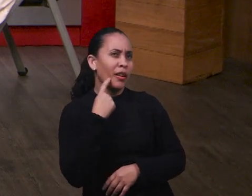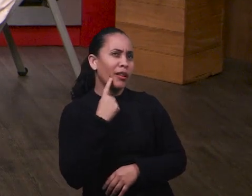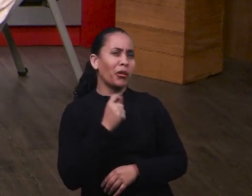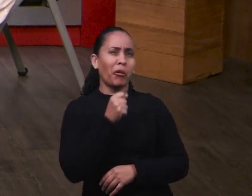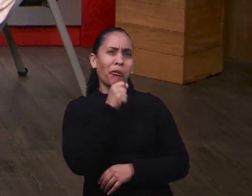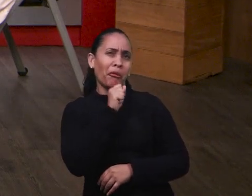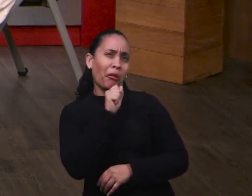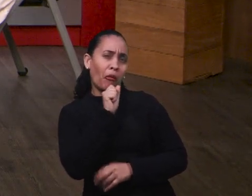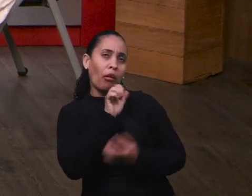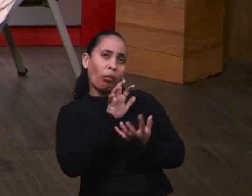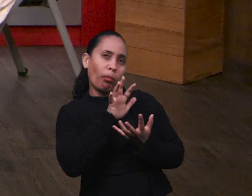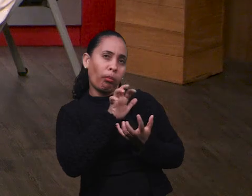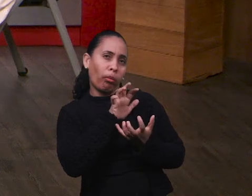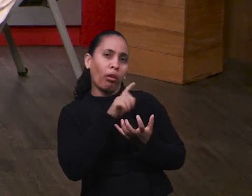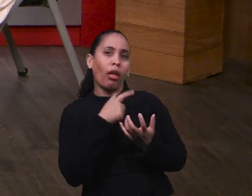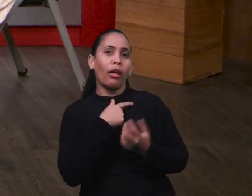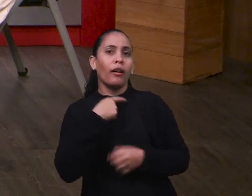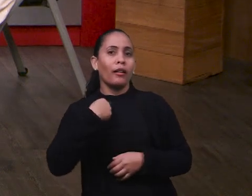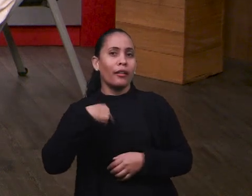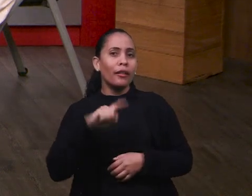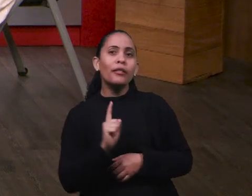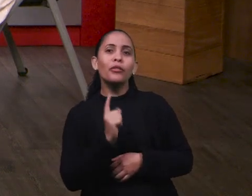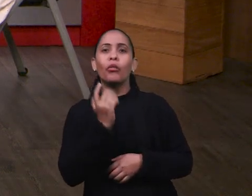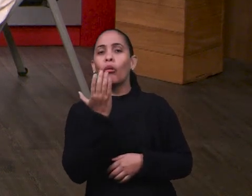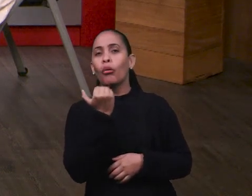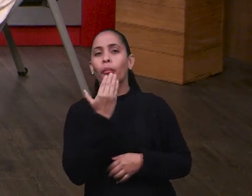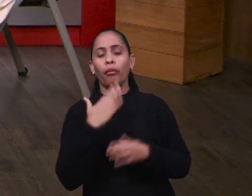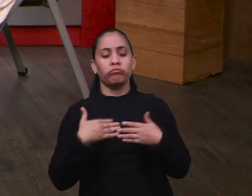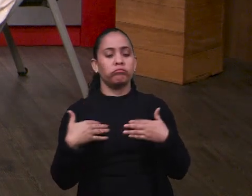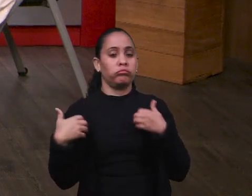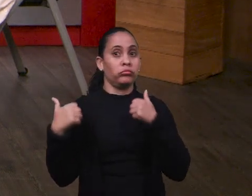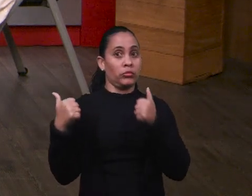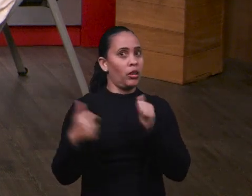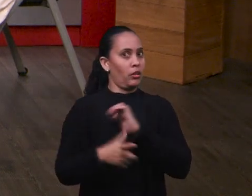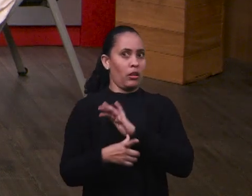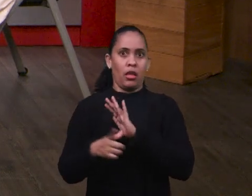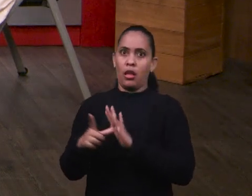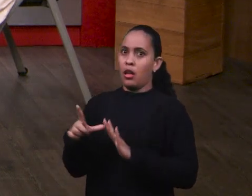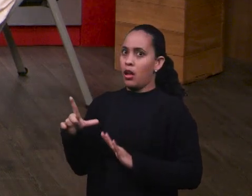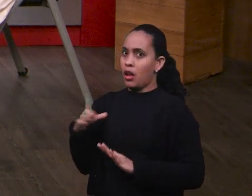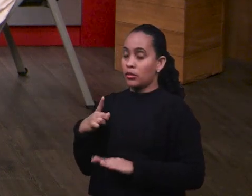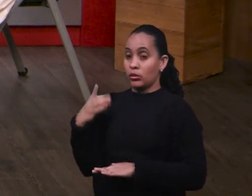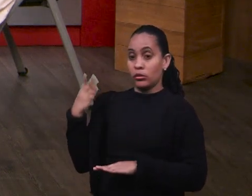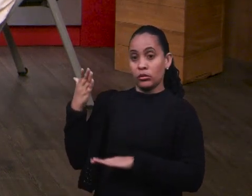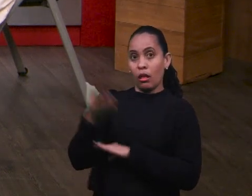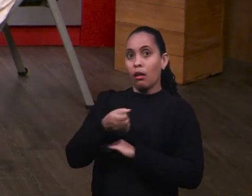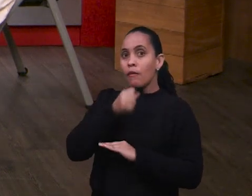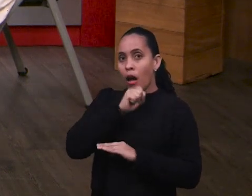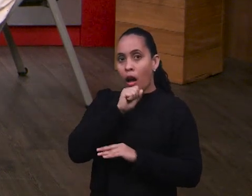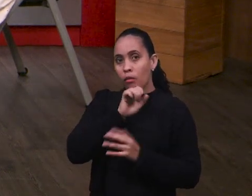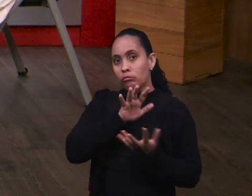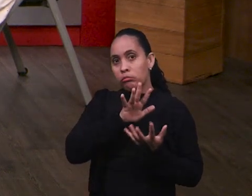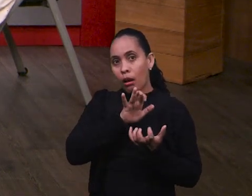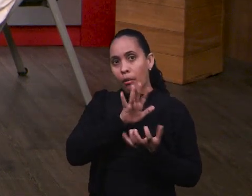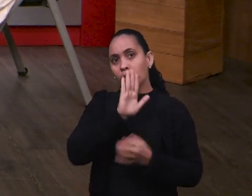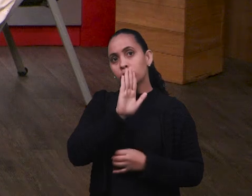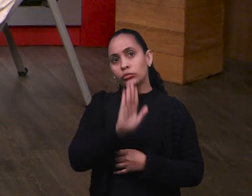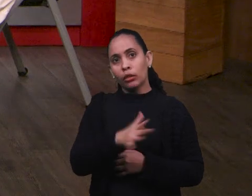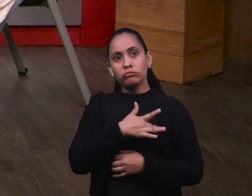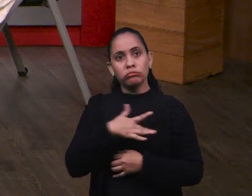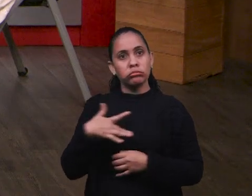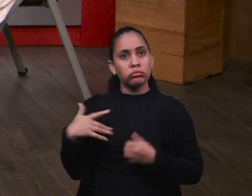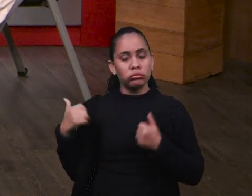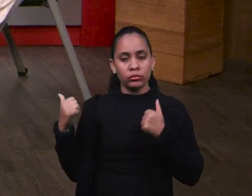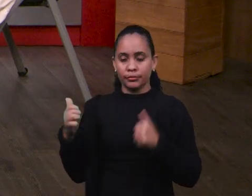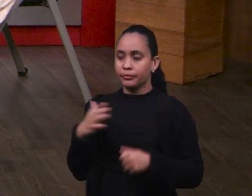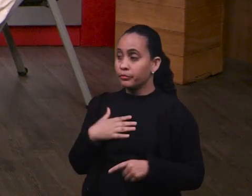assim, quando eu for idoso eu vou consumir melhor, ou não, tem que ser antes, né, para quando chegar lá na idade já ter...